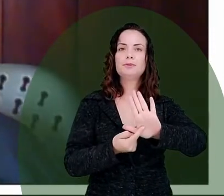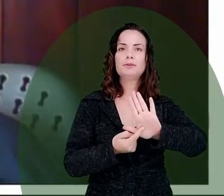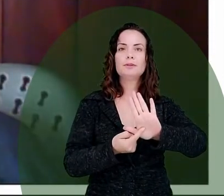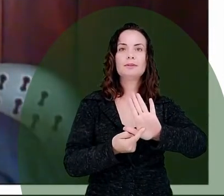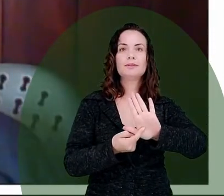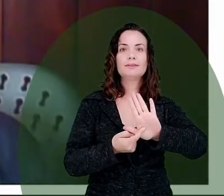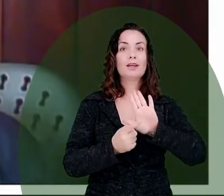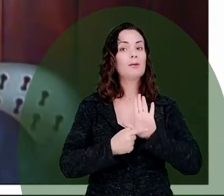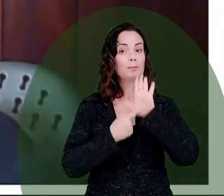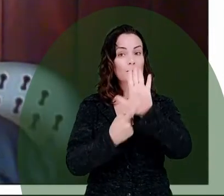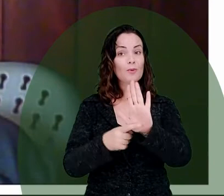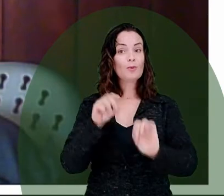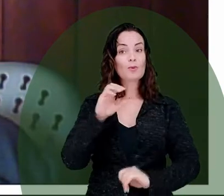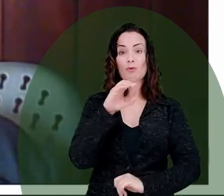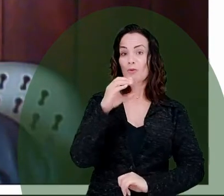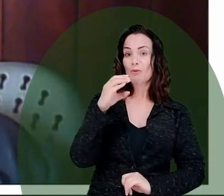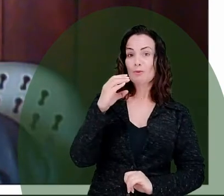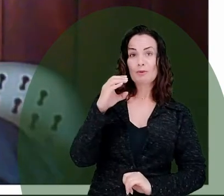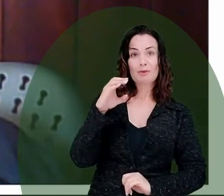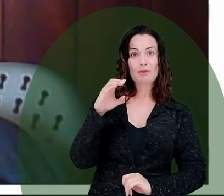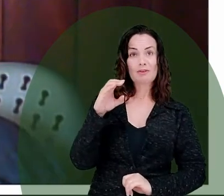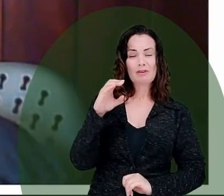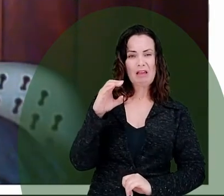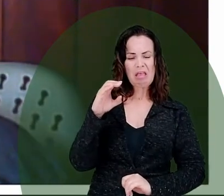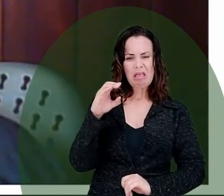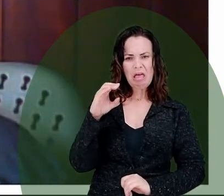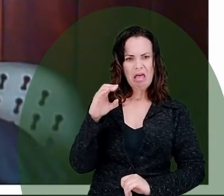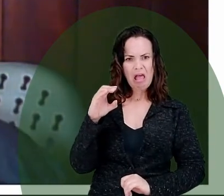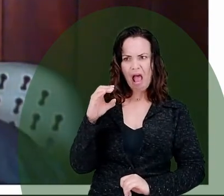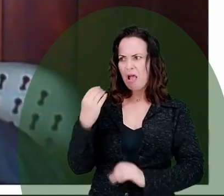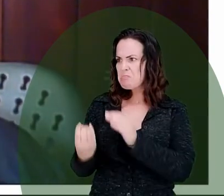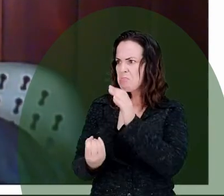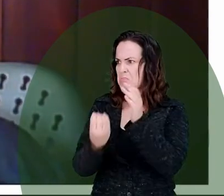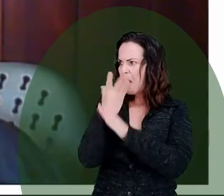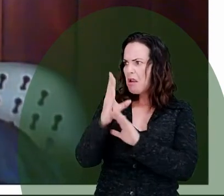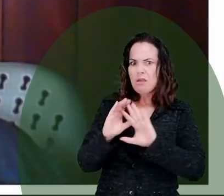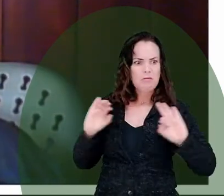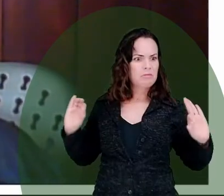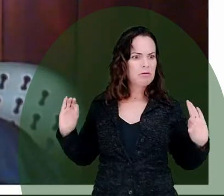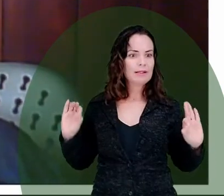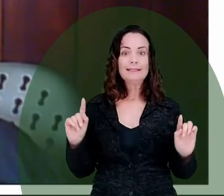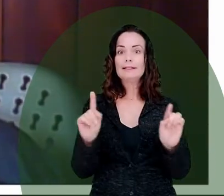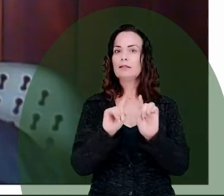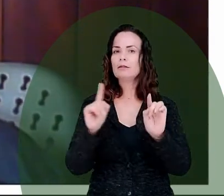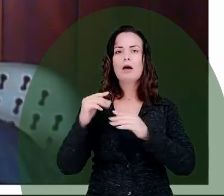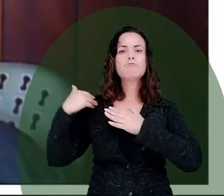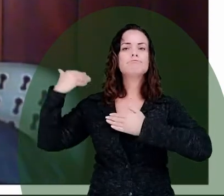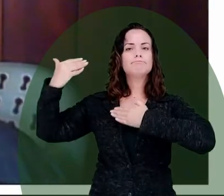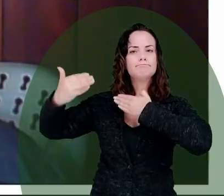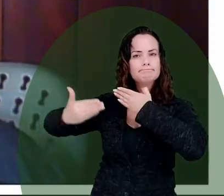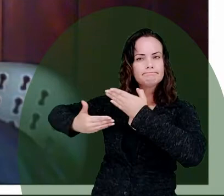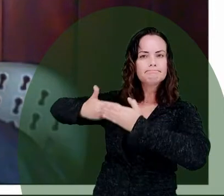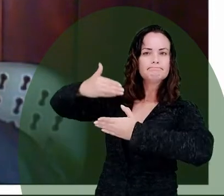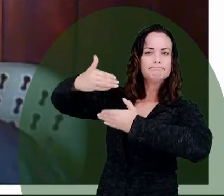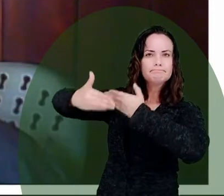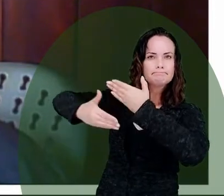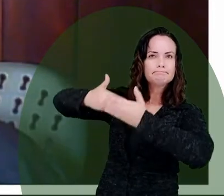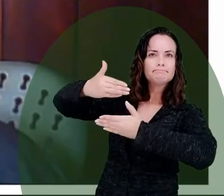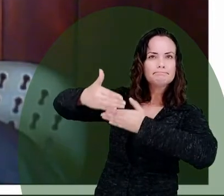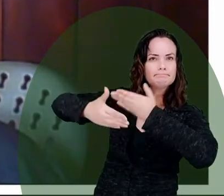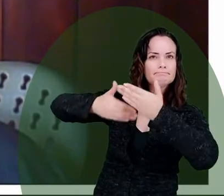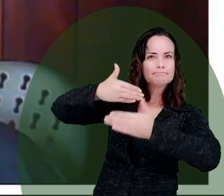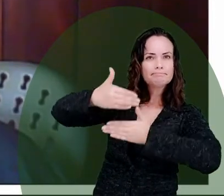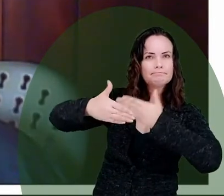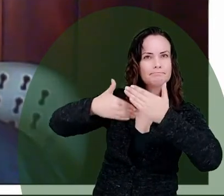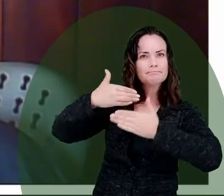que essas ciências, elas não saíram do nada. Elas são parte da cultura humana. E por que que elas foram? Porque elas foram